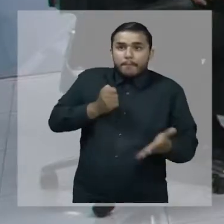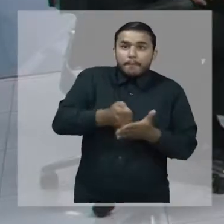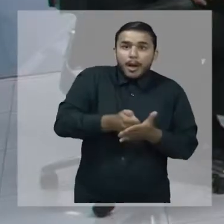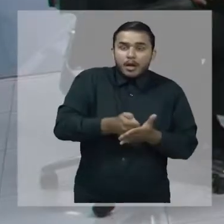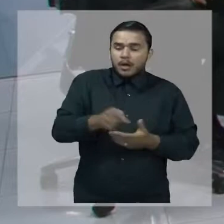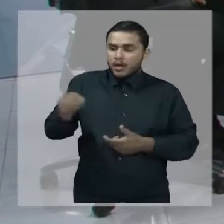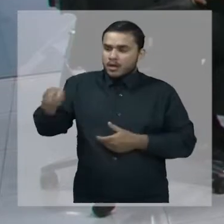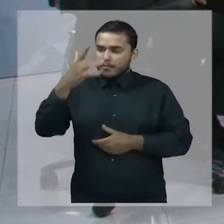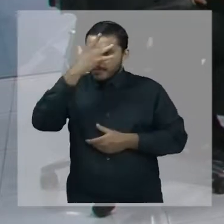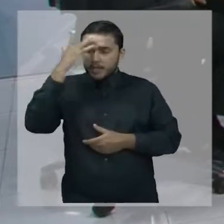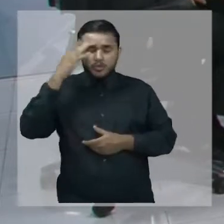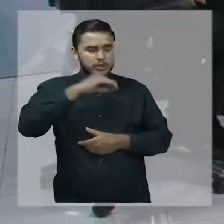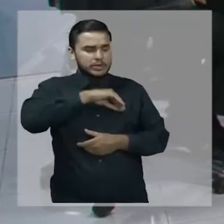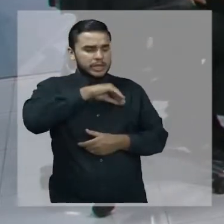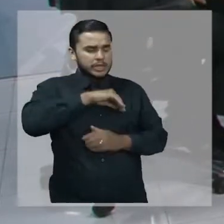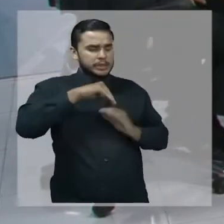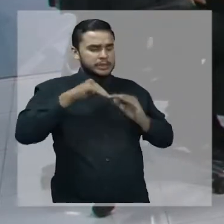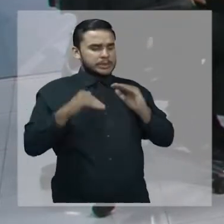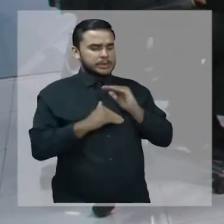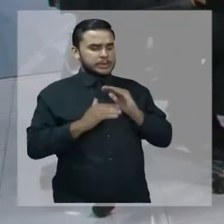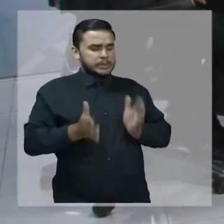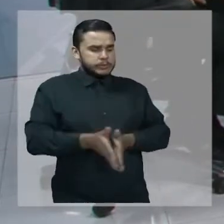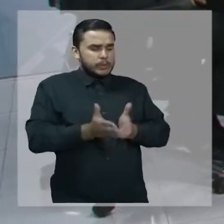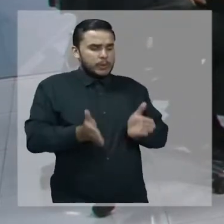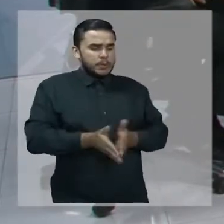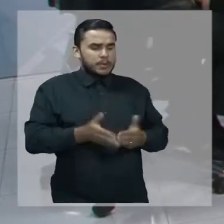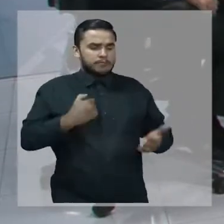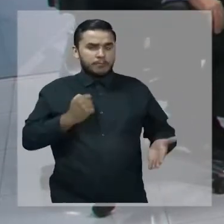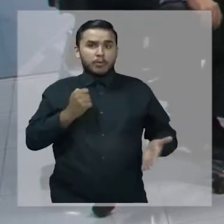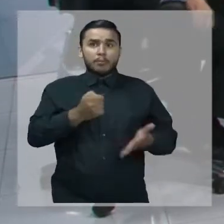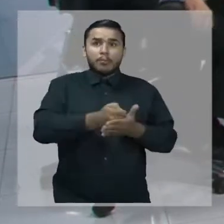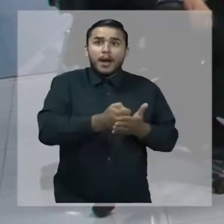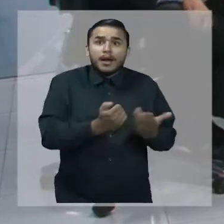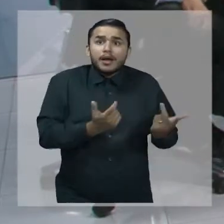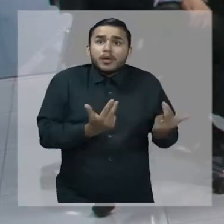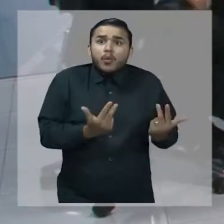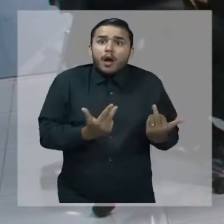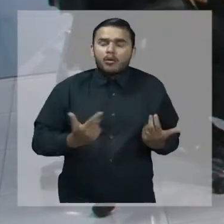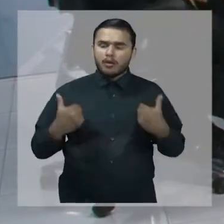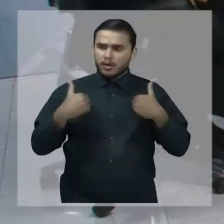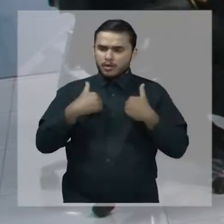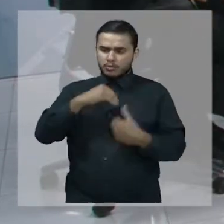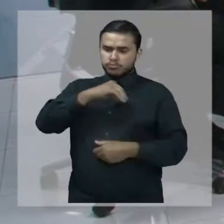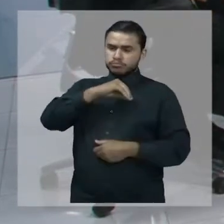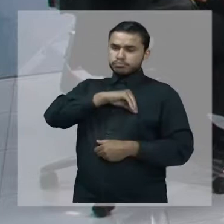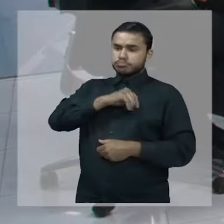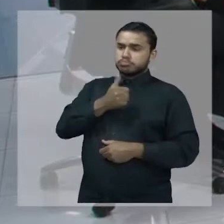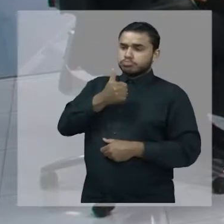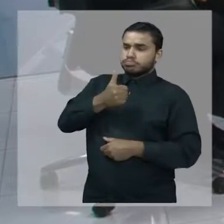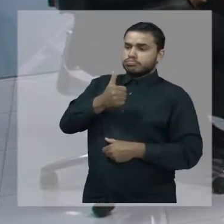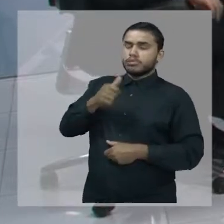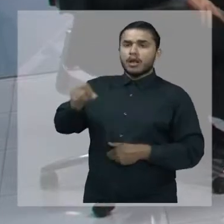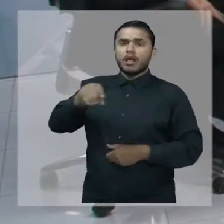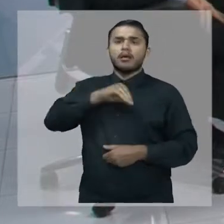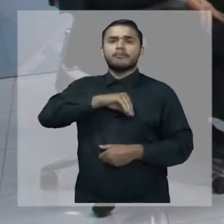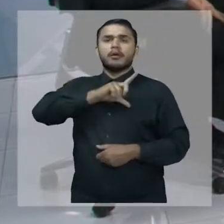é que eu posso vincular um imposto sobre o consumo desse, ter uma formação de arrecadação dessas, e